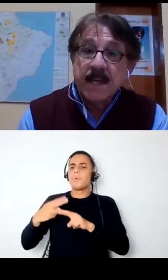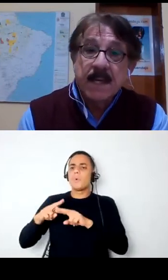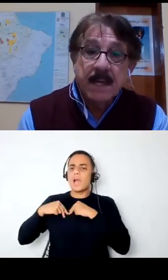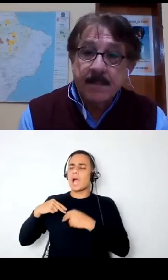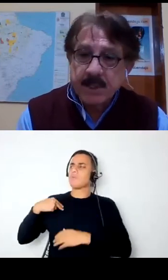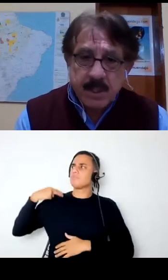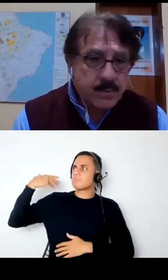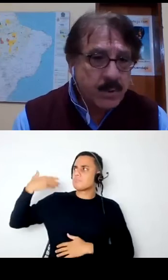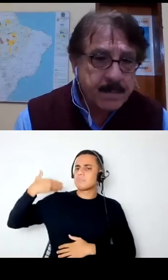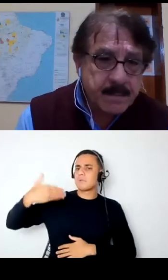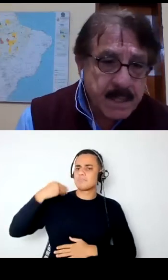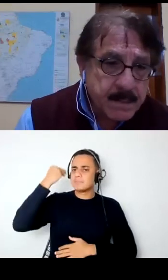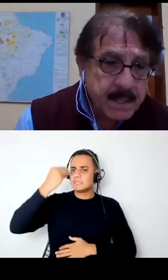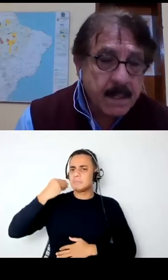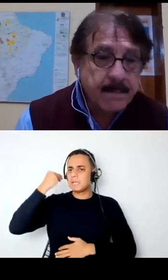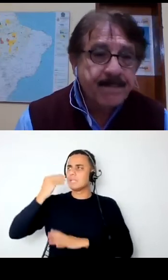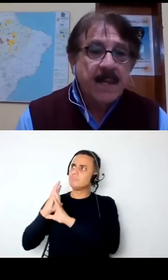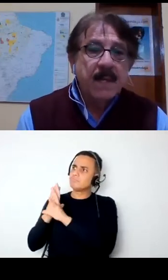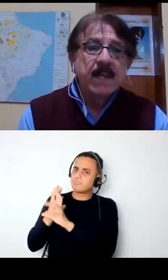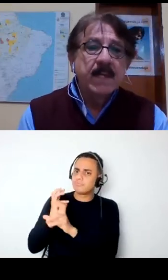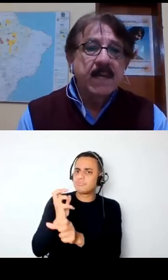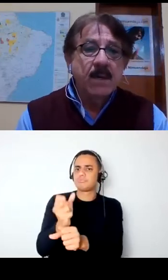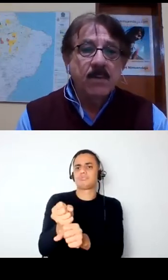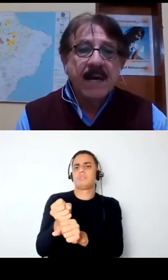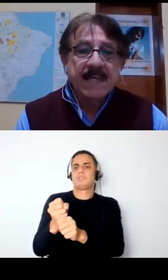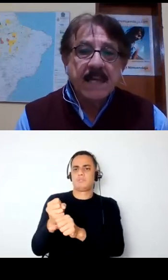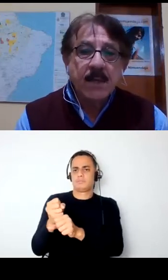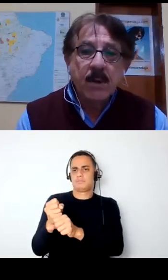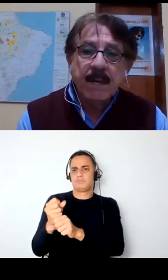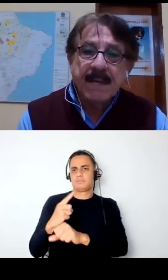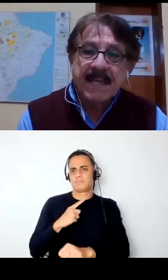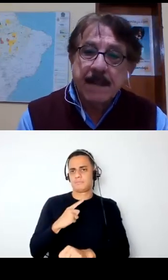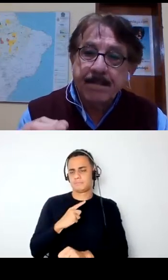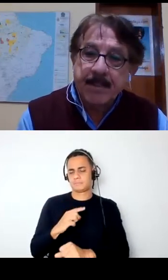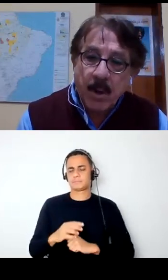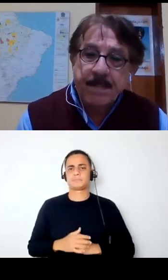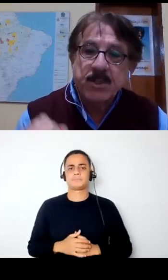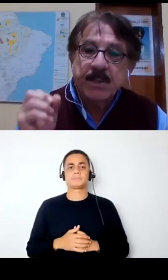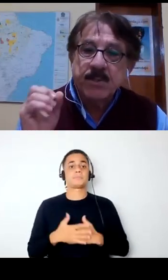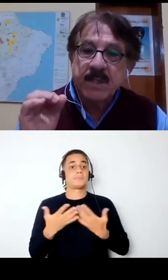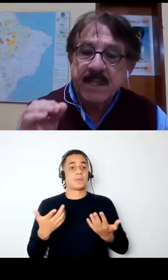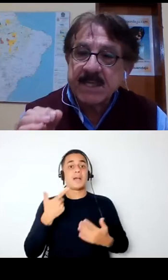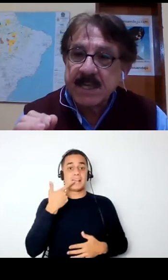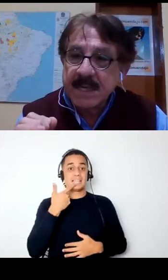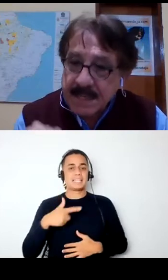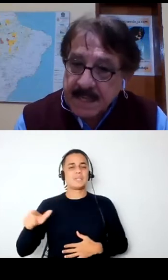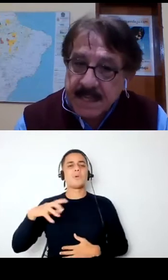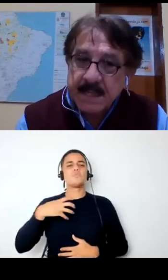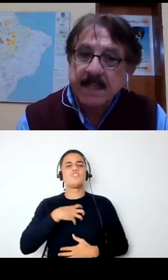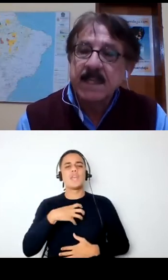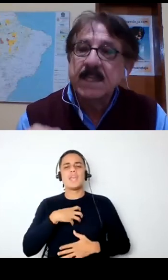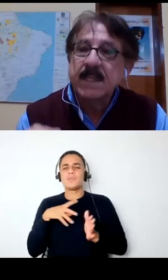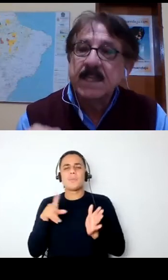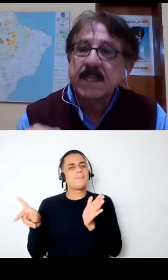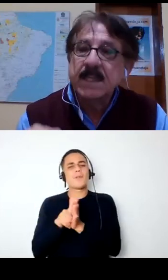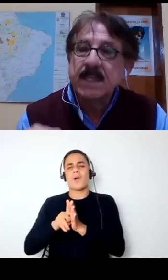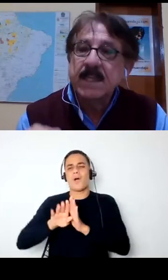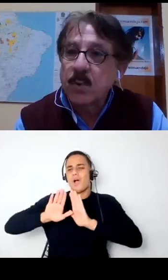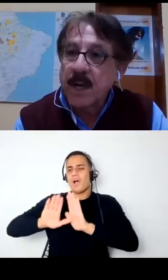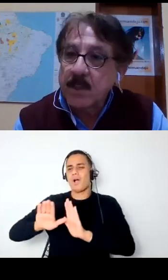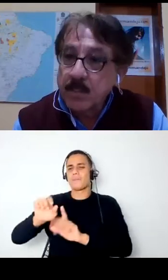disso. E não existe raça pura por causa disso também. Enfim, então,